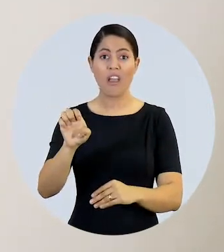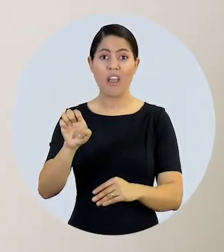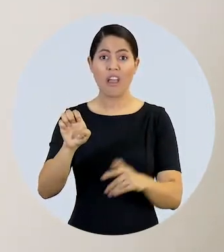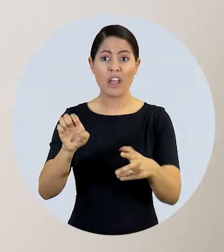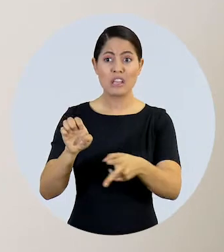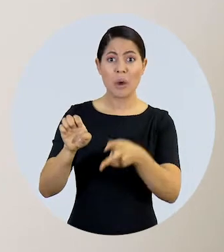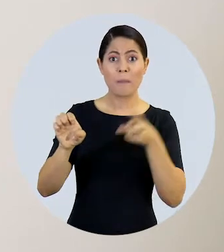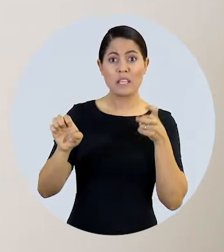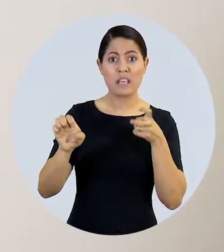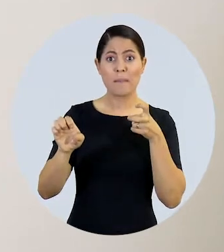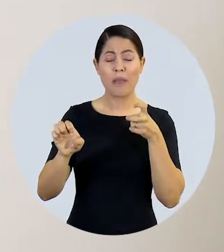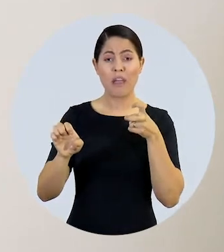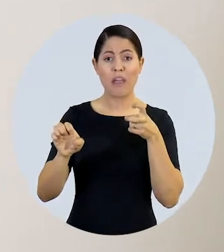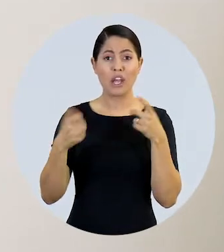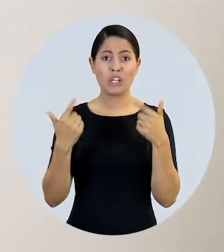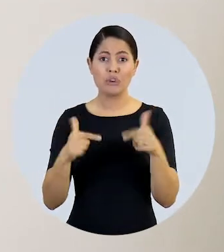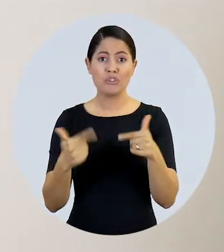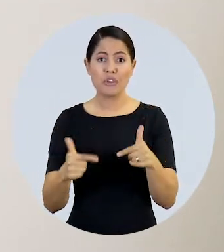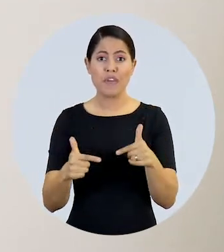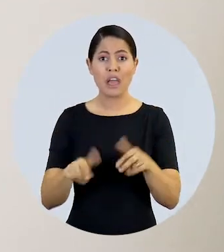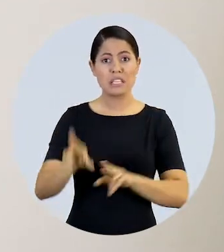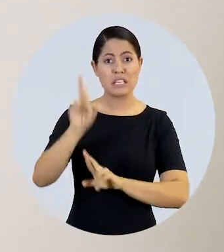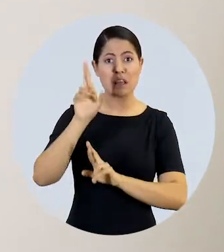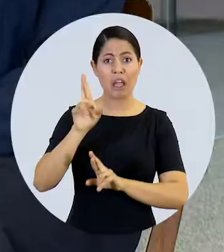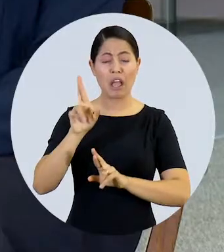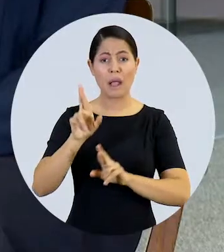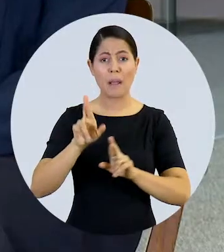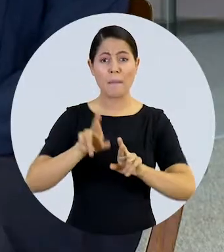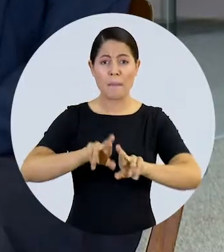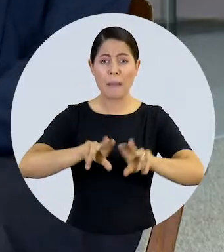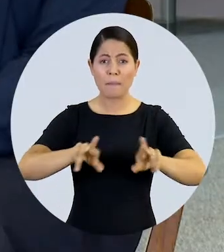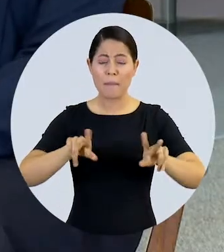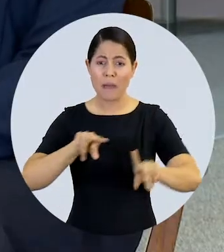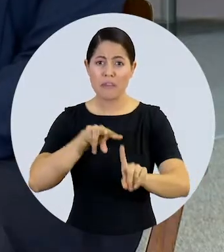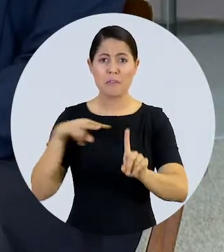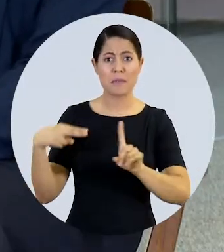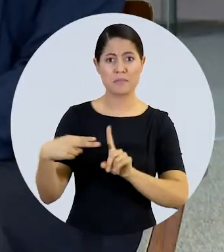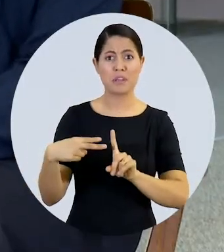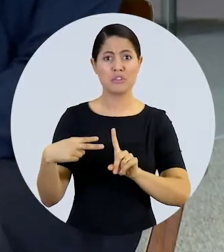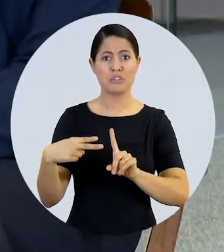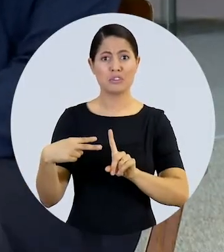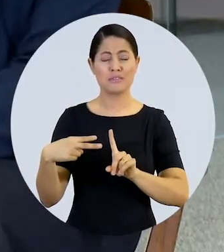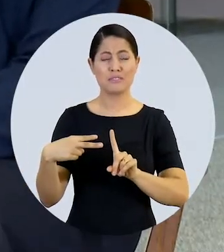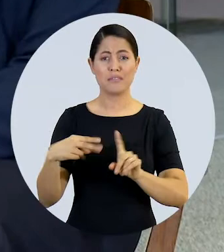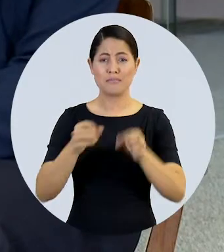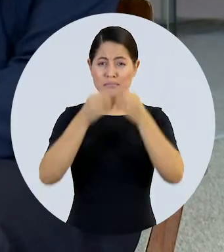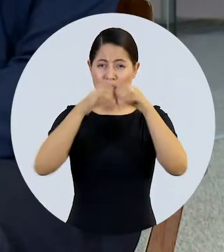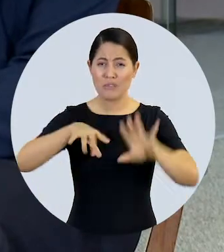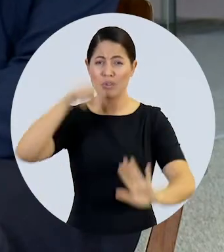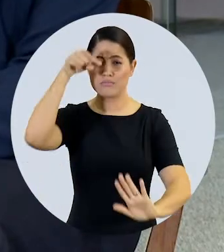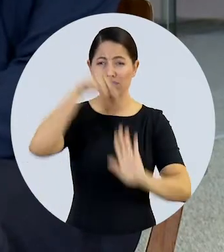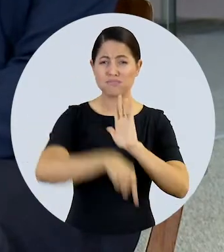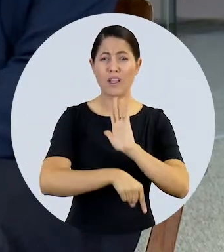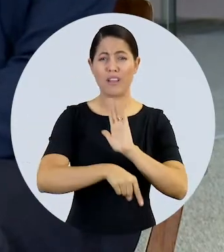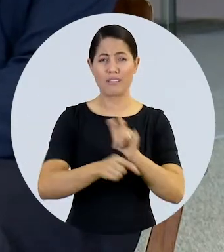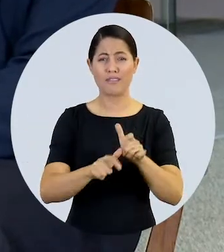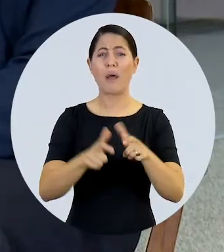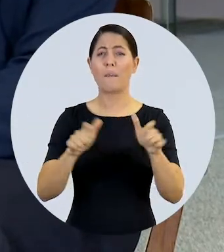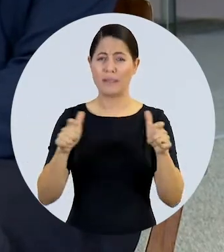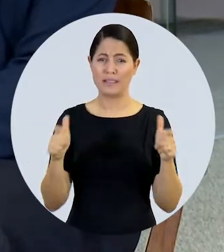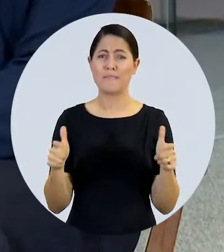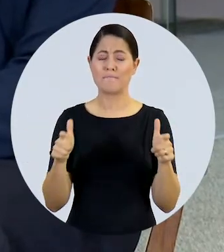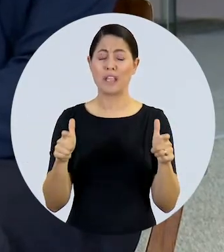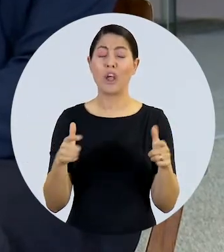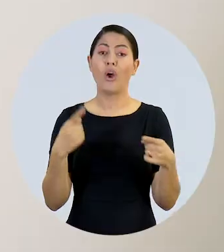percebido isso e as pessoas não trabalharem essas questões, a tendência do abismo é ser maior, cada